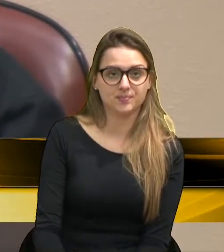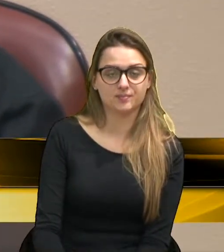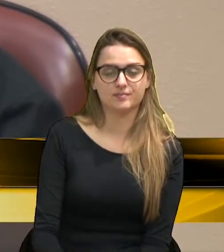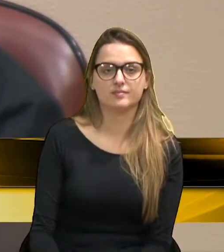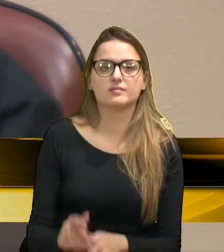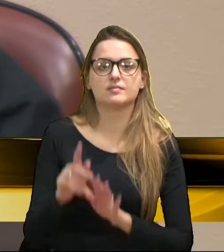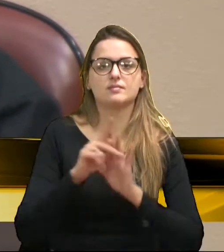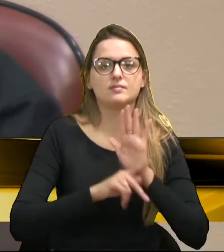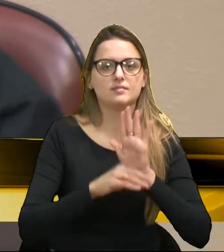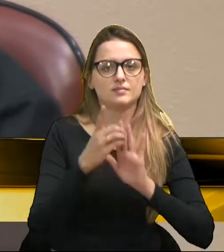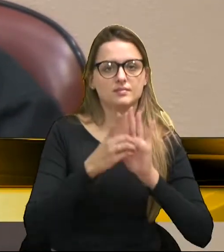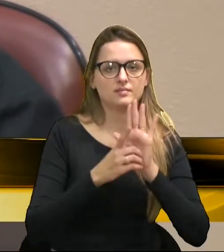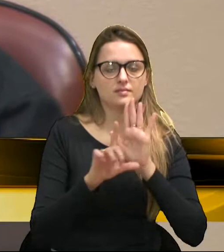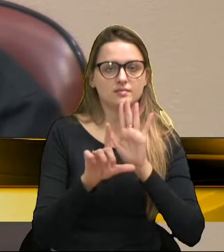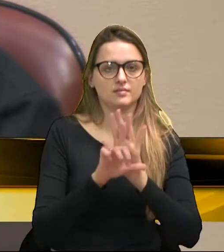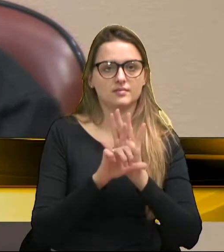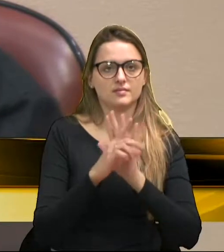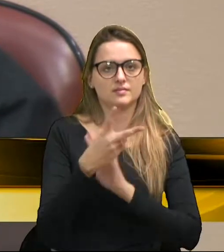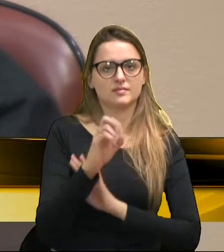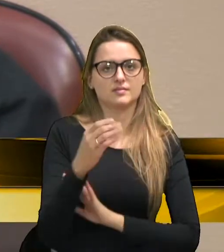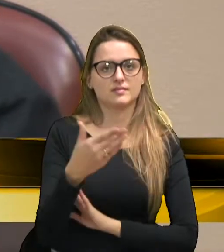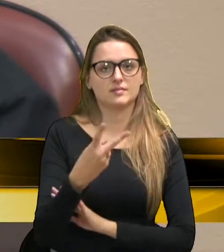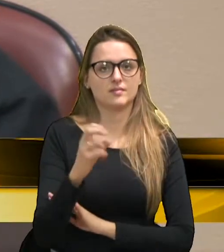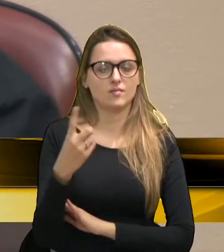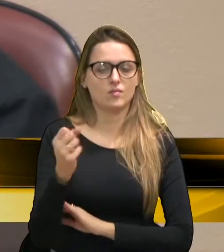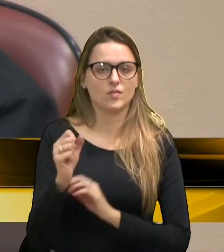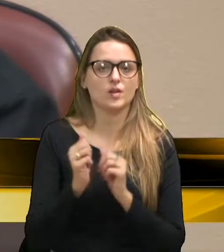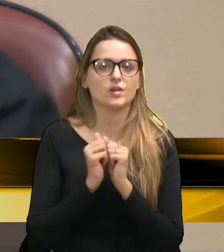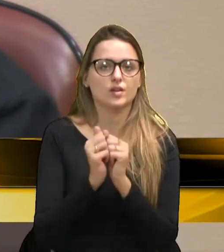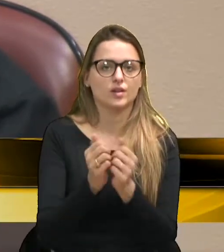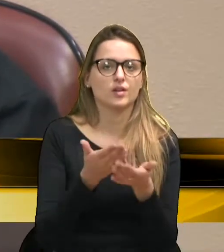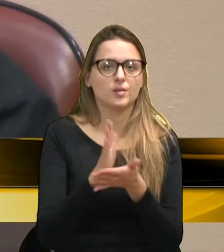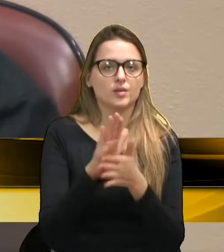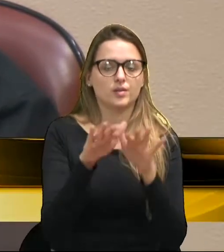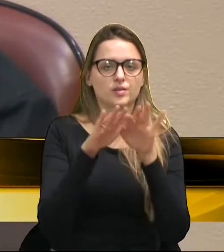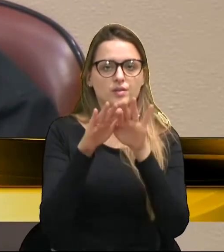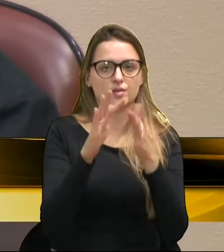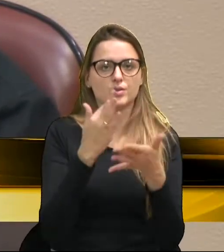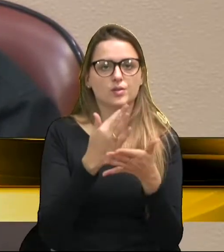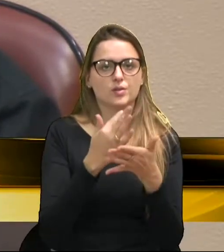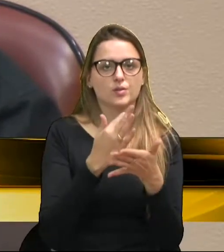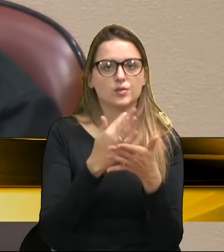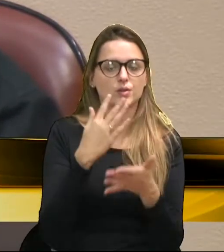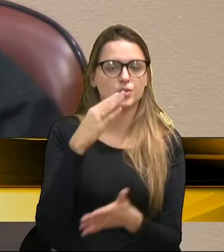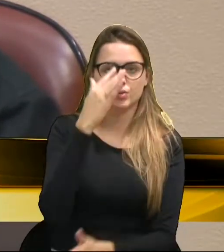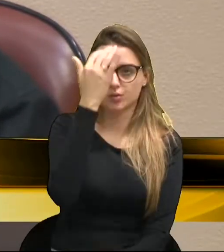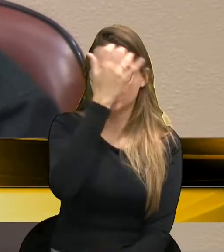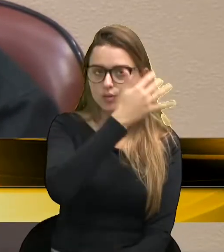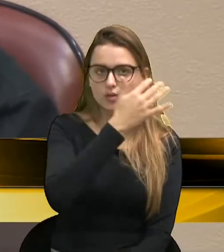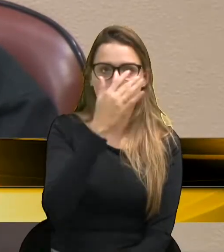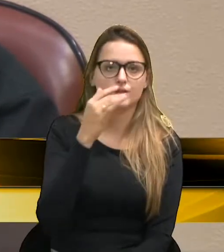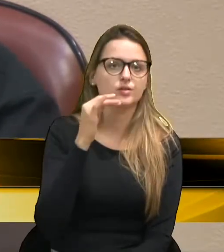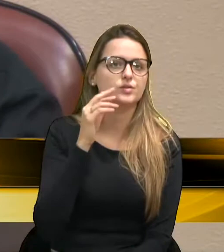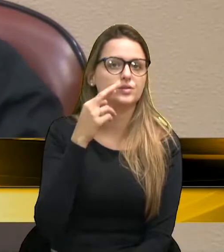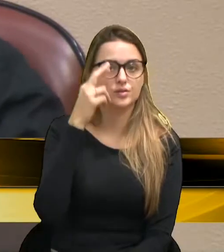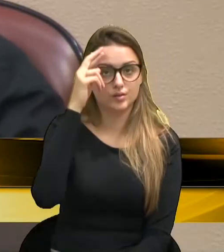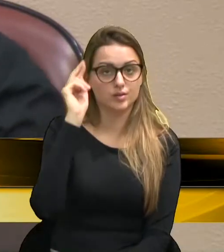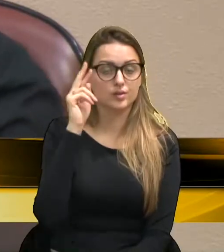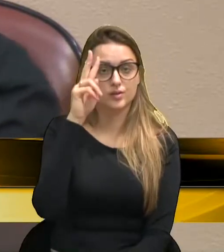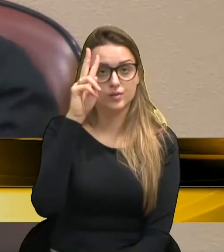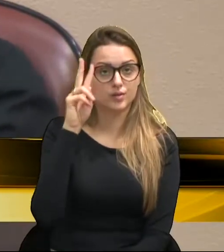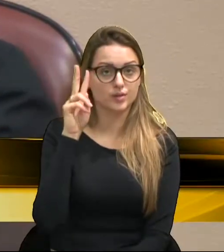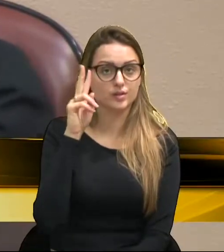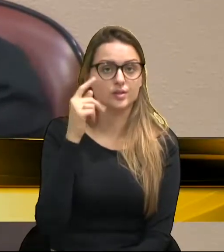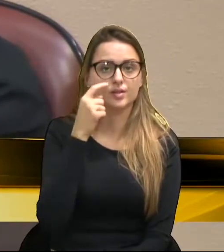Projeto de decreto legislativo 20/2018, aprovado por unanimidade com a ausência dos vereadores Adiló de Domênico, Edson da Rosa, Rodrigo Beltrão, Velocino Ex